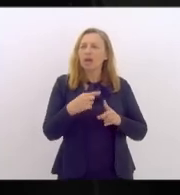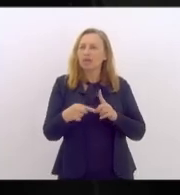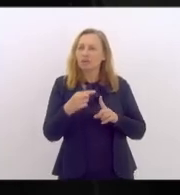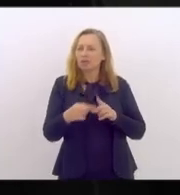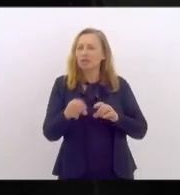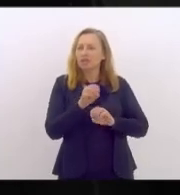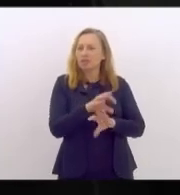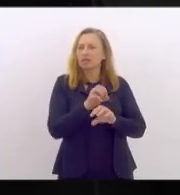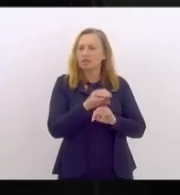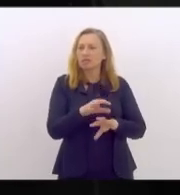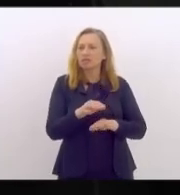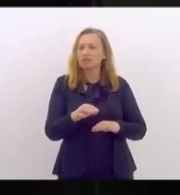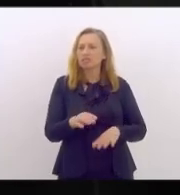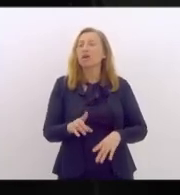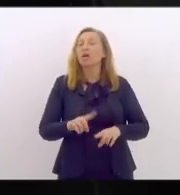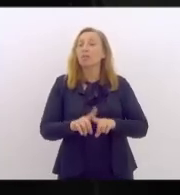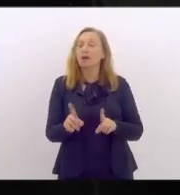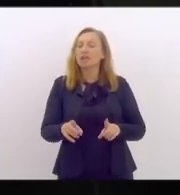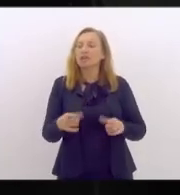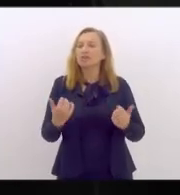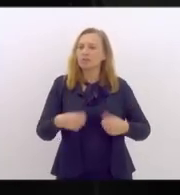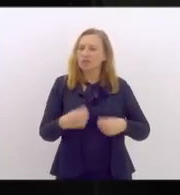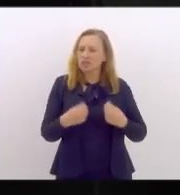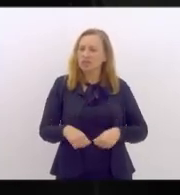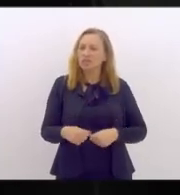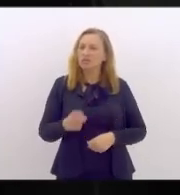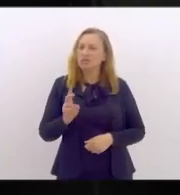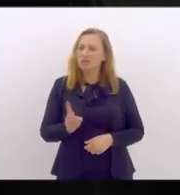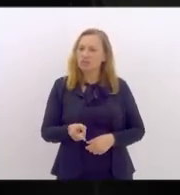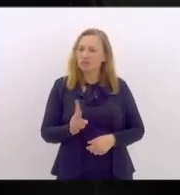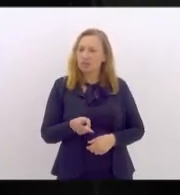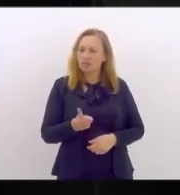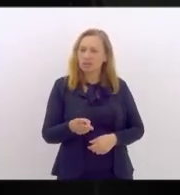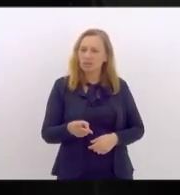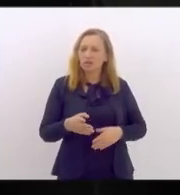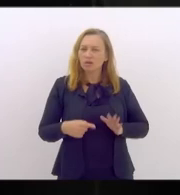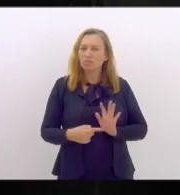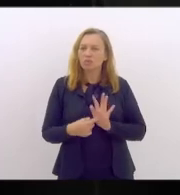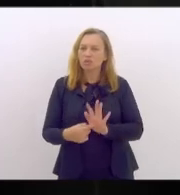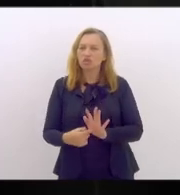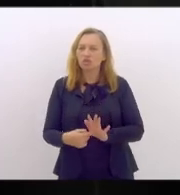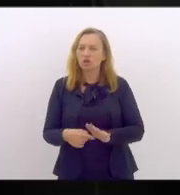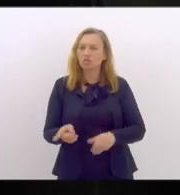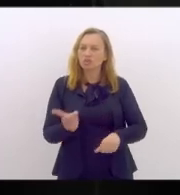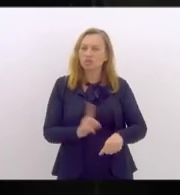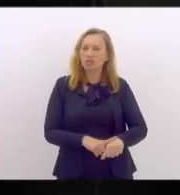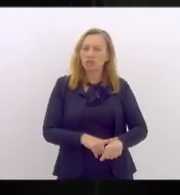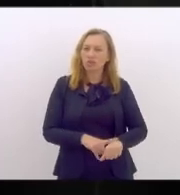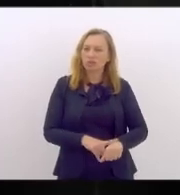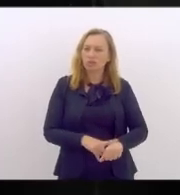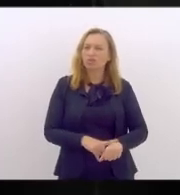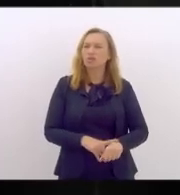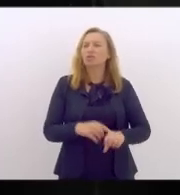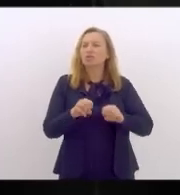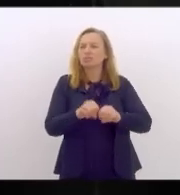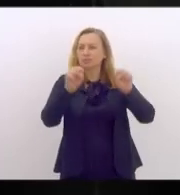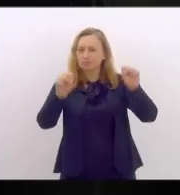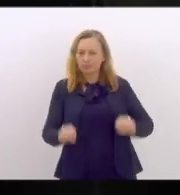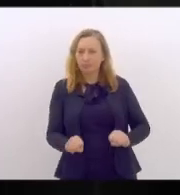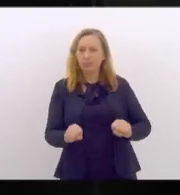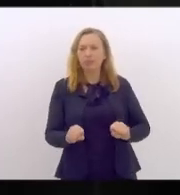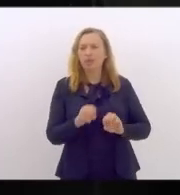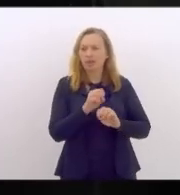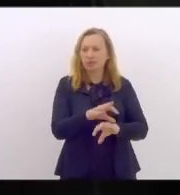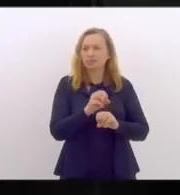mas é preciso garantir gradualmente apontar um Horizonte de tempo é claro para que o sistema de ensino possam se adaptar